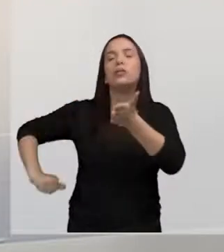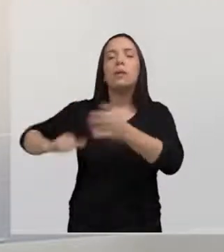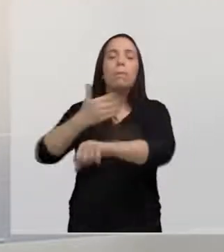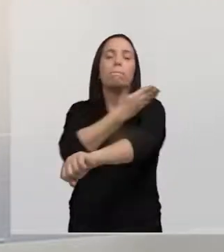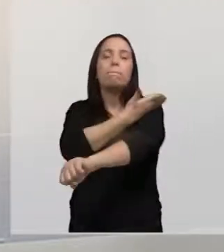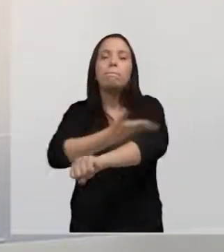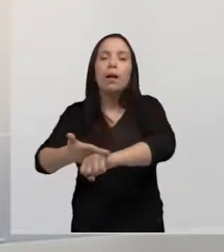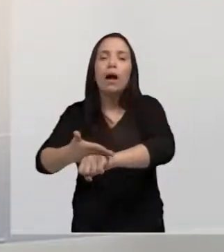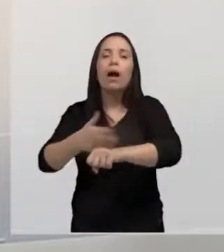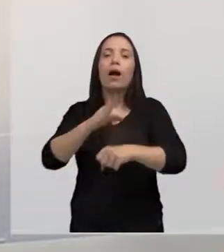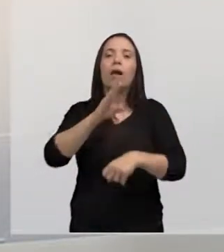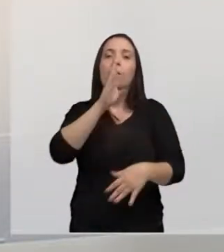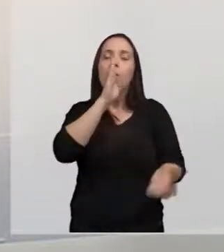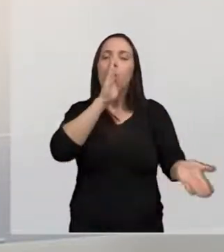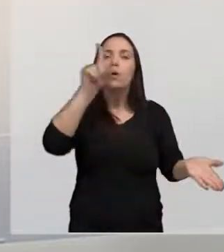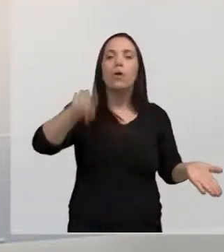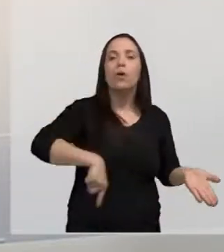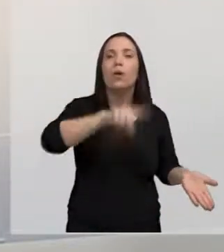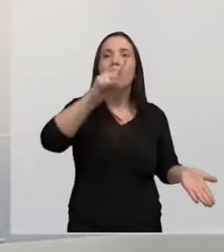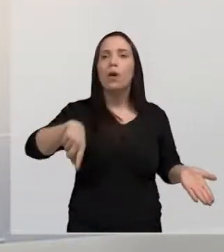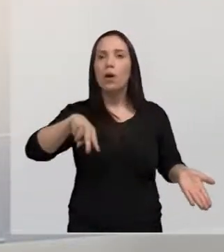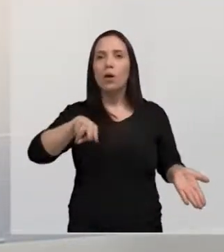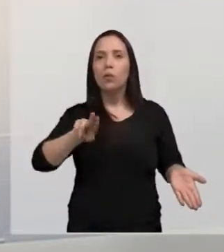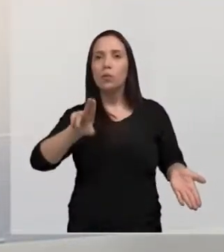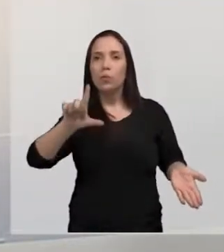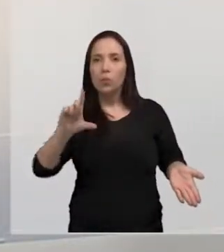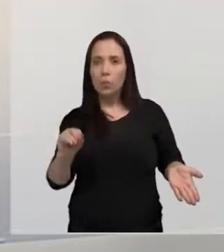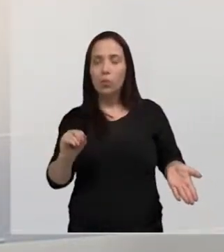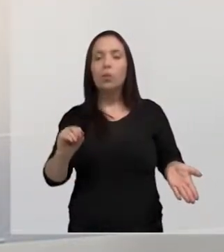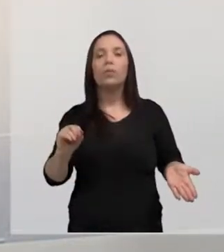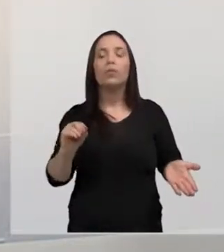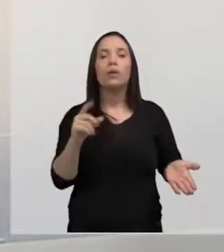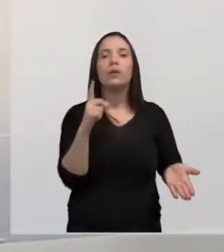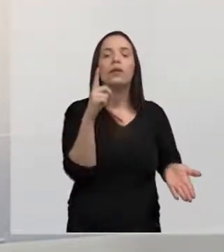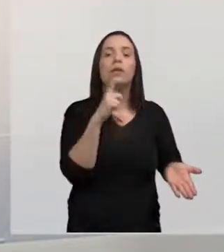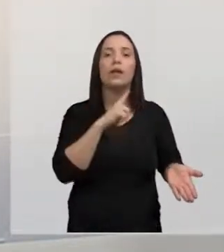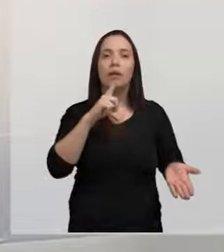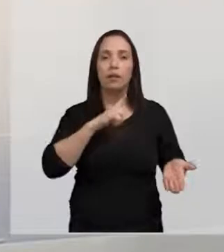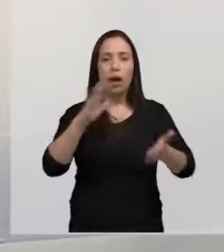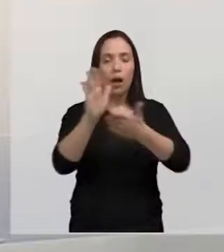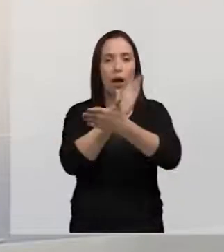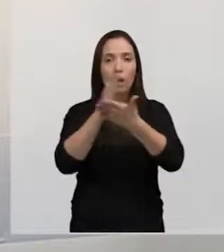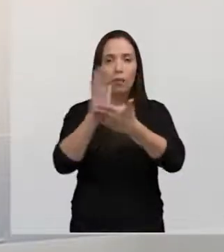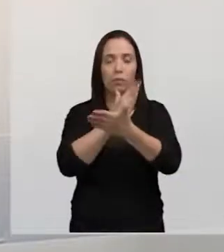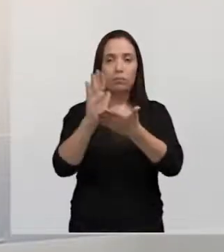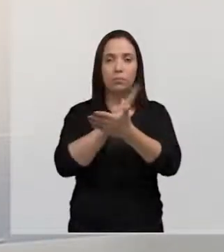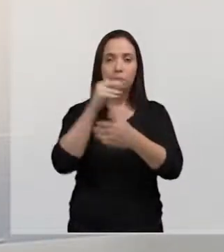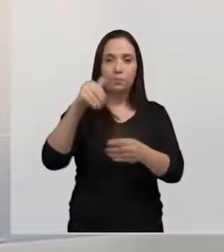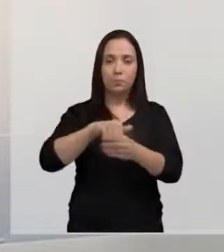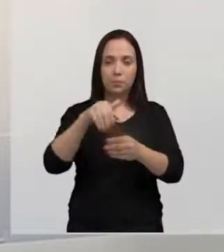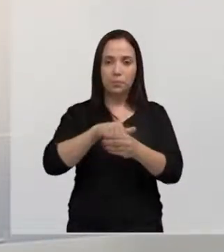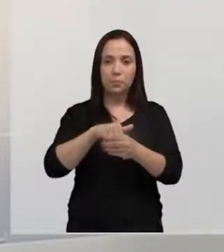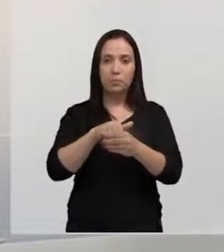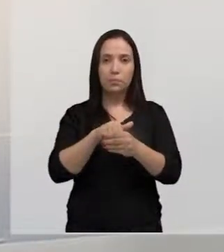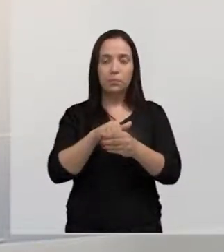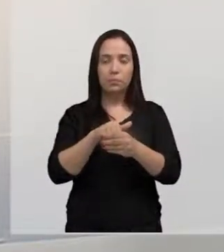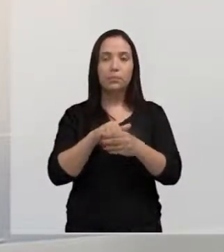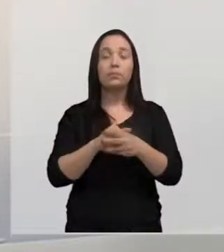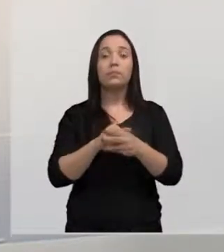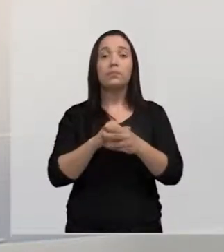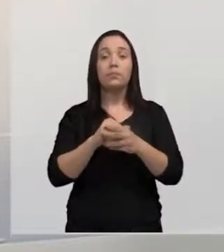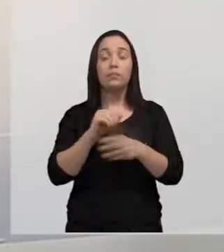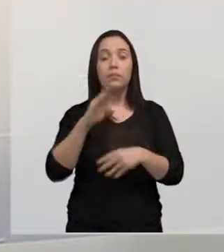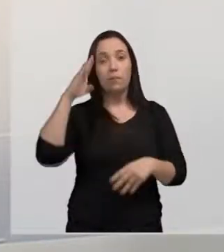e aqueles que não vão sair de casa para votar ou por outros motivos não vão votar. Jair Bolsonaro tem